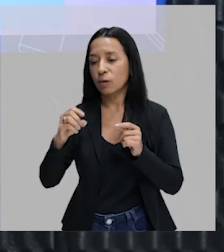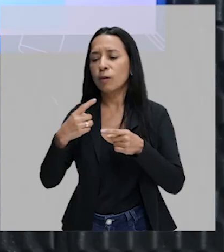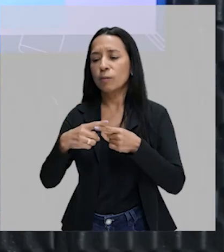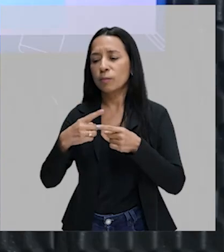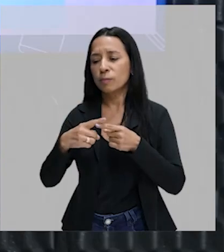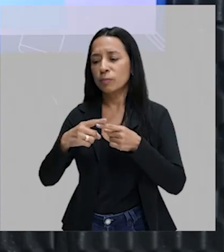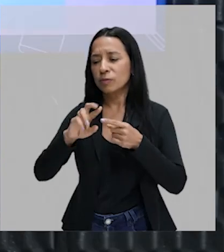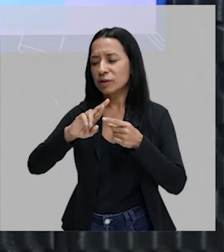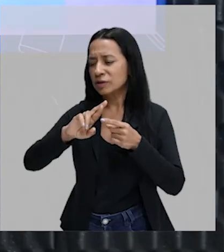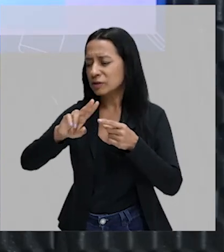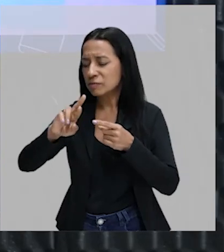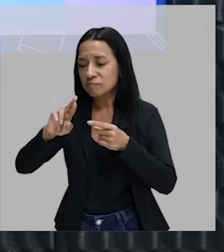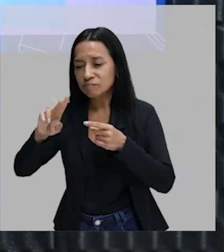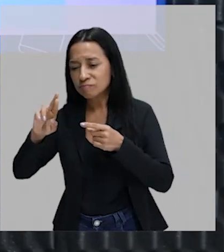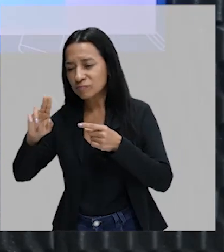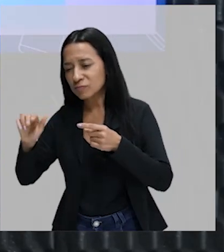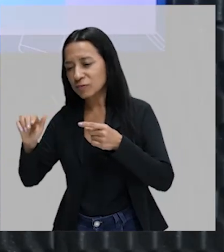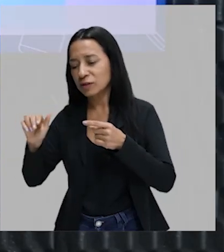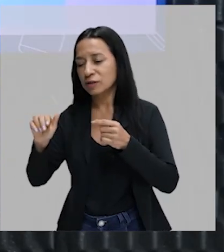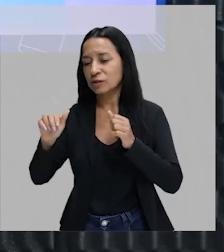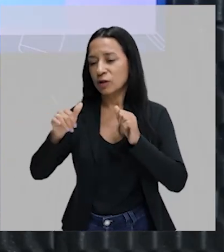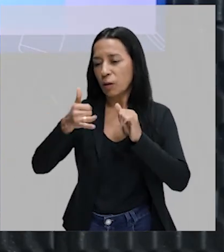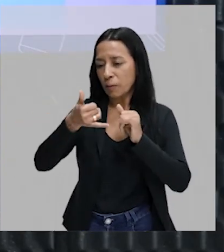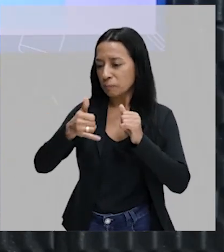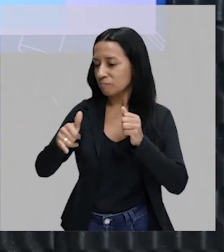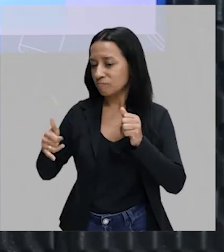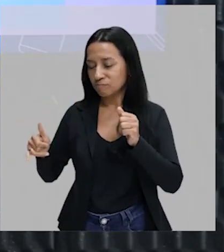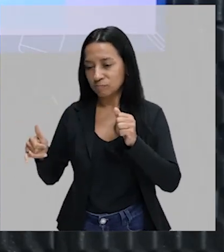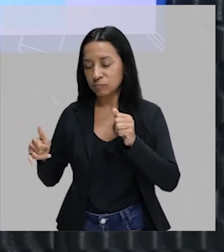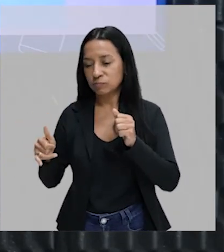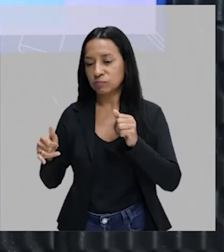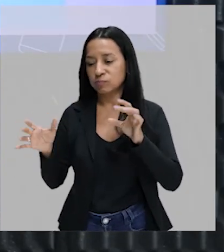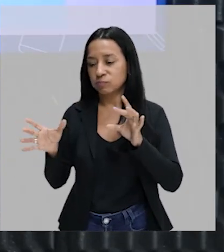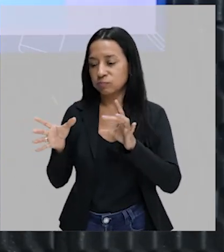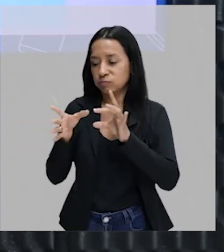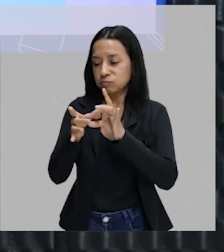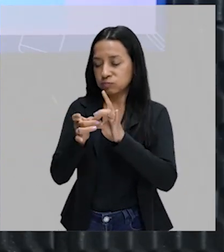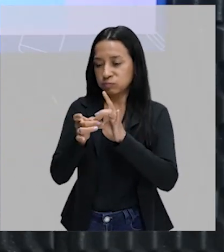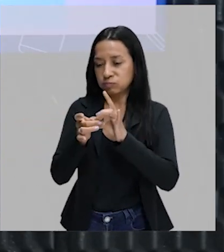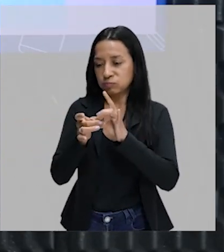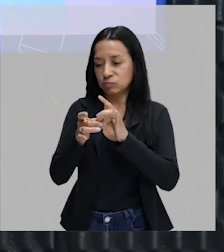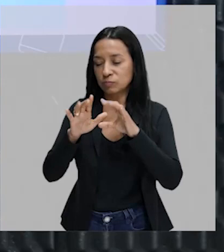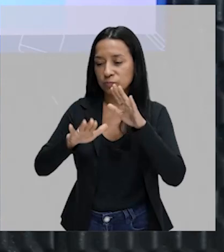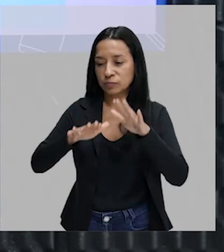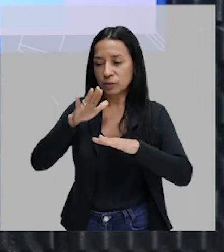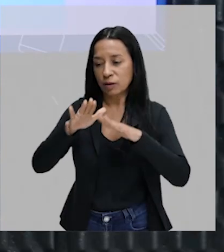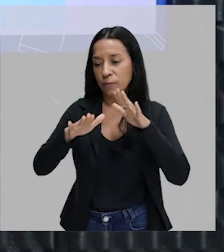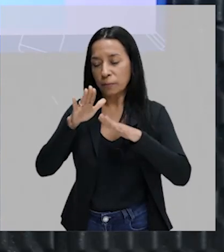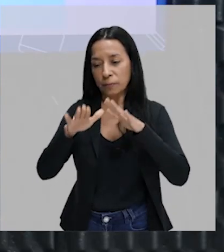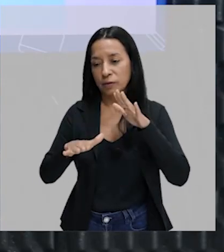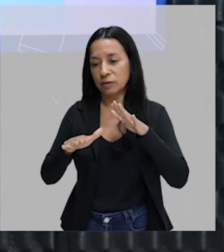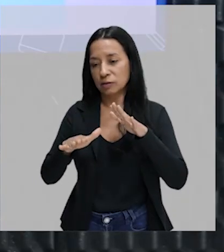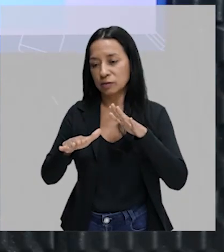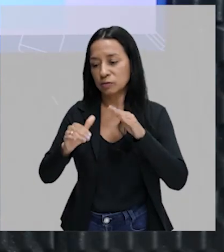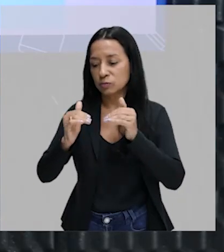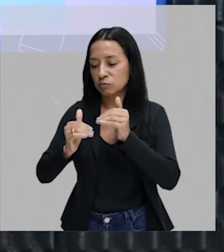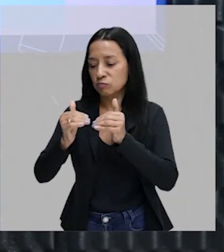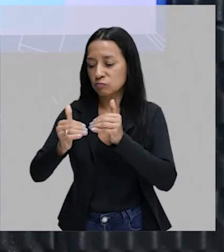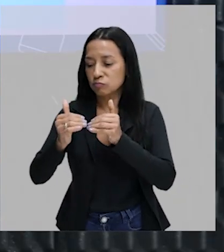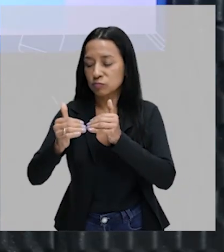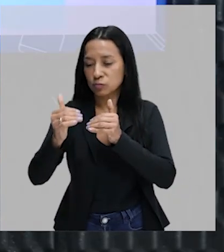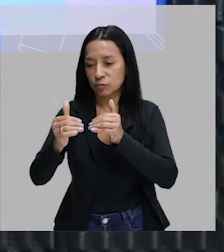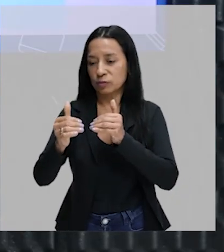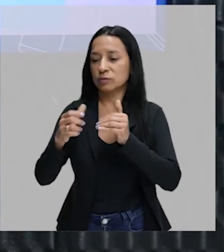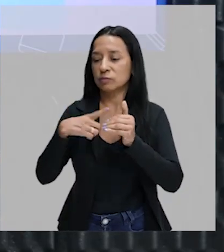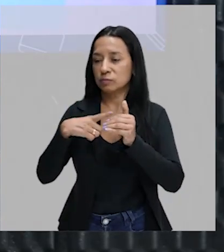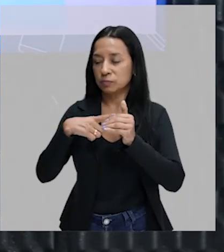ligados. Então, a sequência desses aminoácidos que vão se ligando vai depender da sequência de informação que vai estar